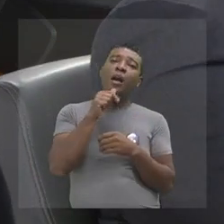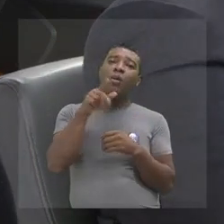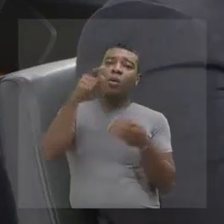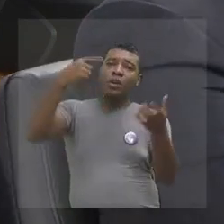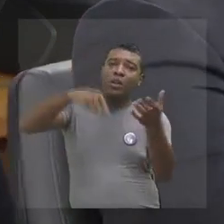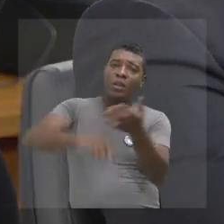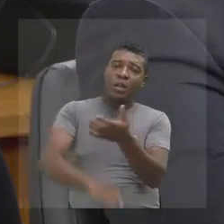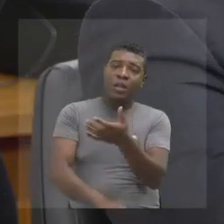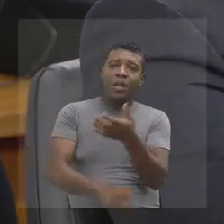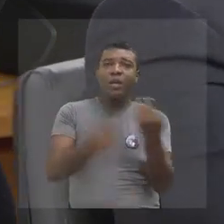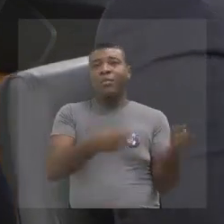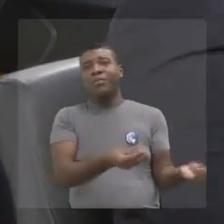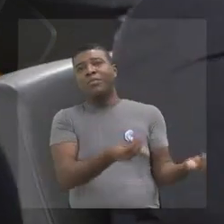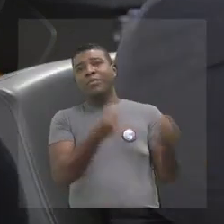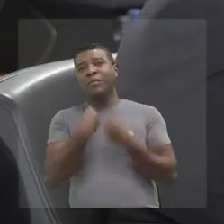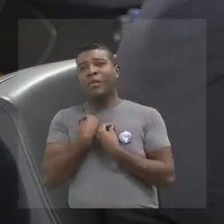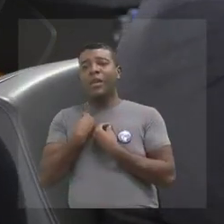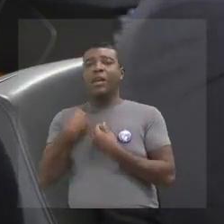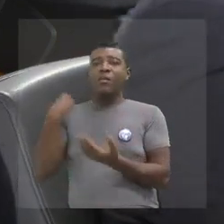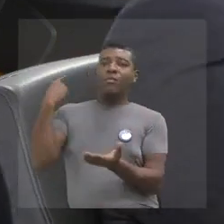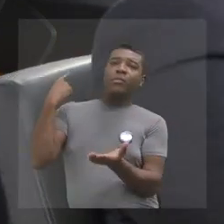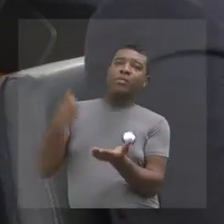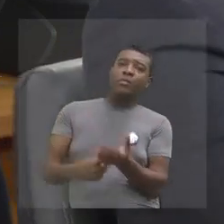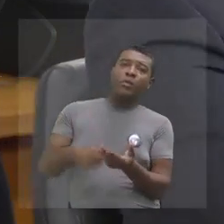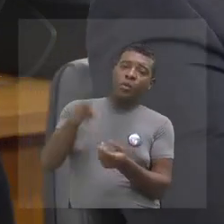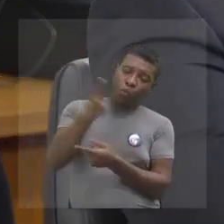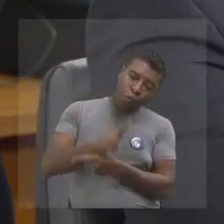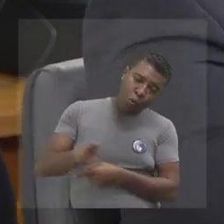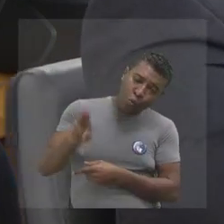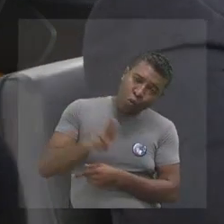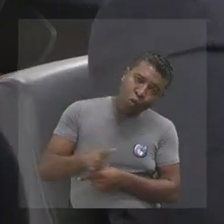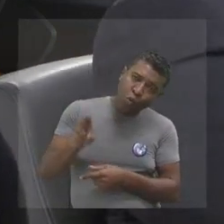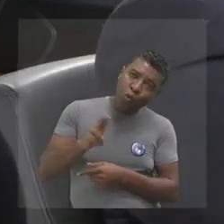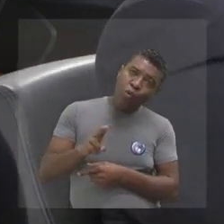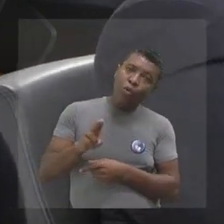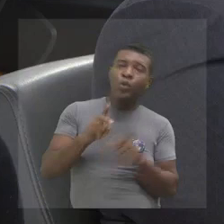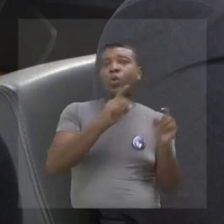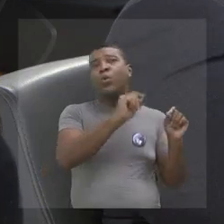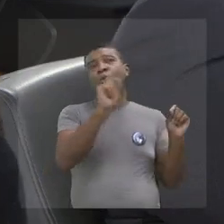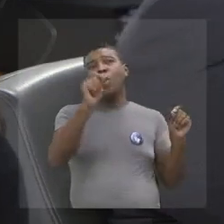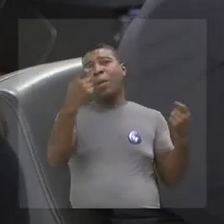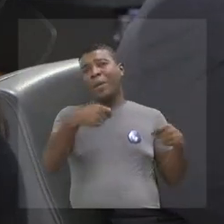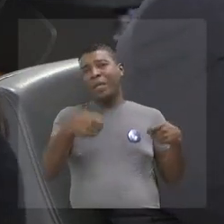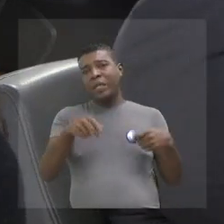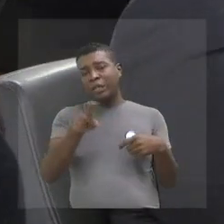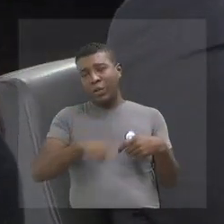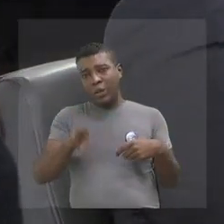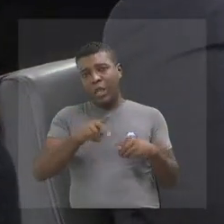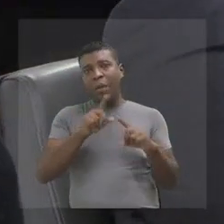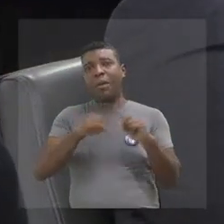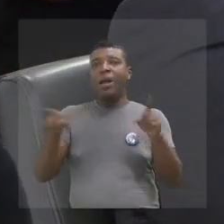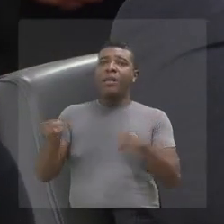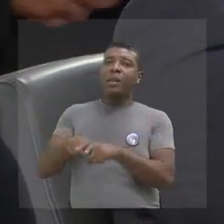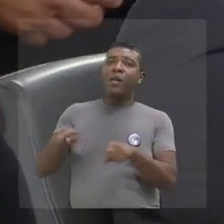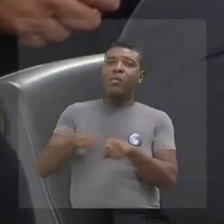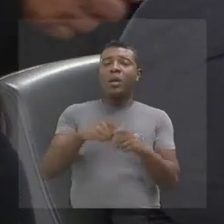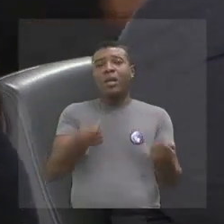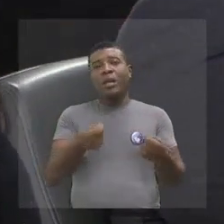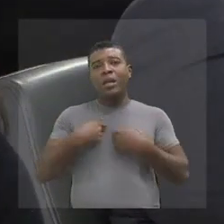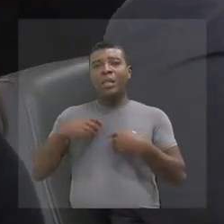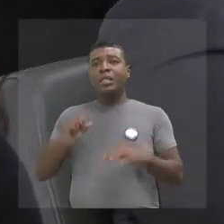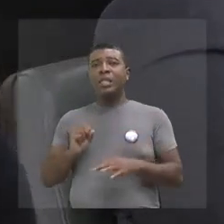que desce essa garantia de uso aos que necessita da água mas também desse seguranças questões